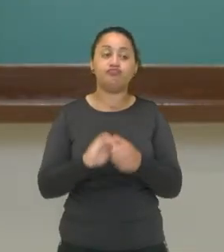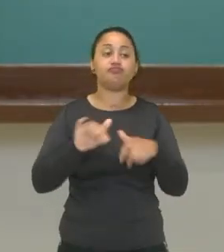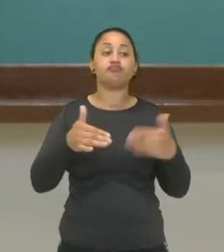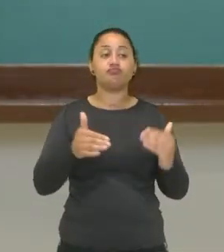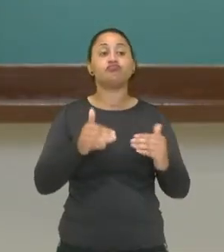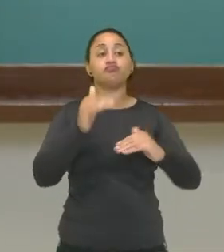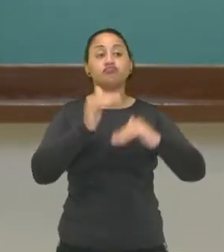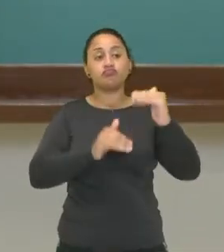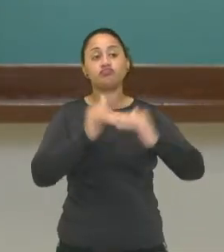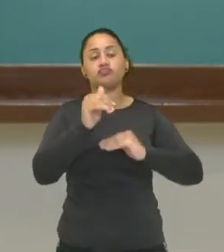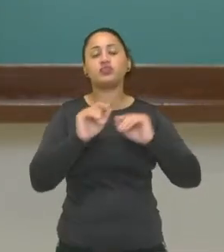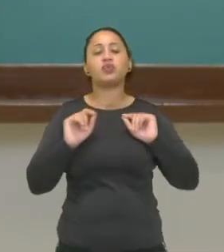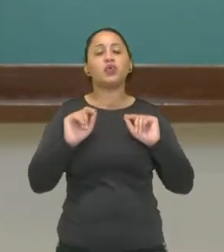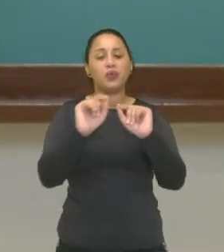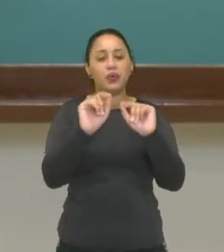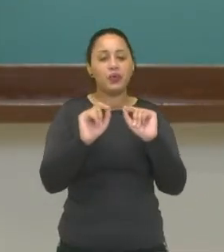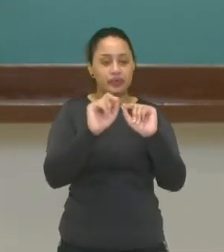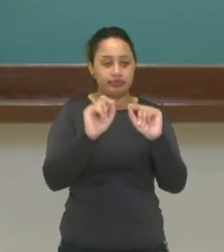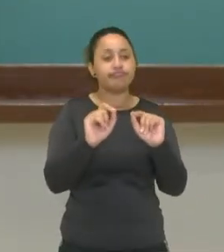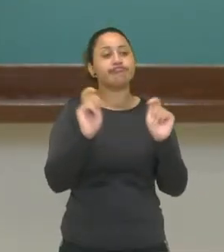provas, além de